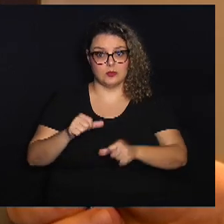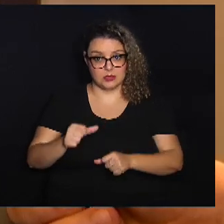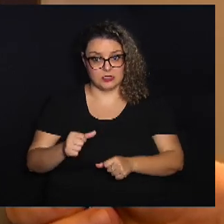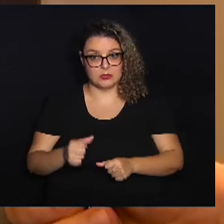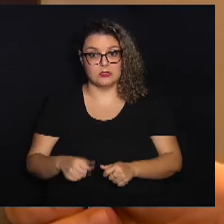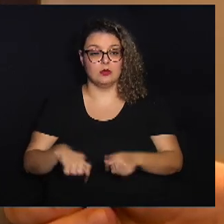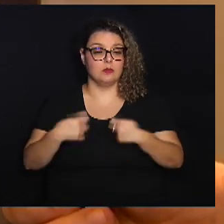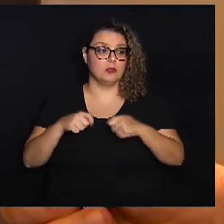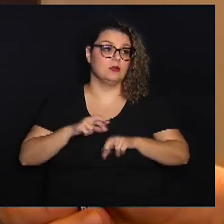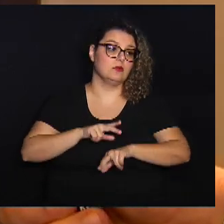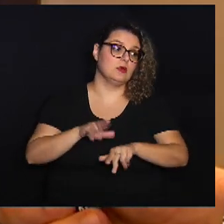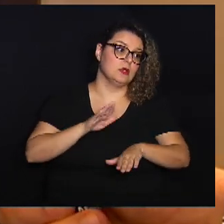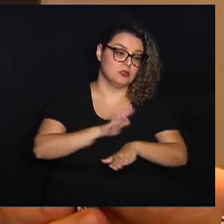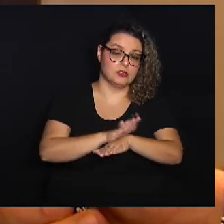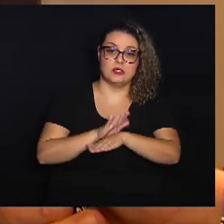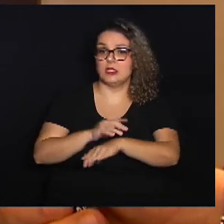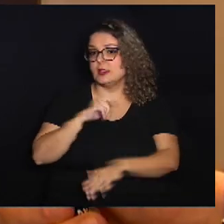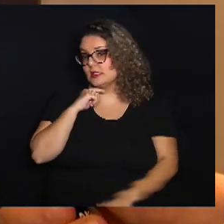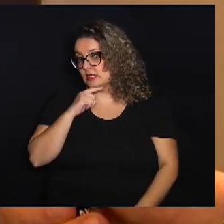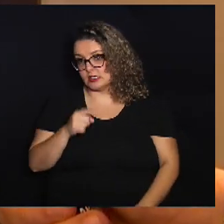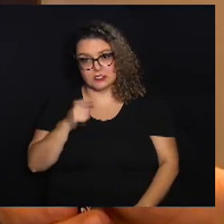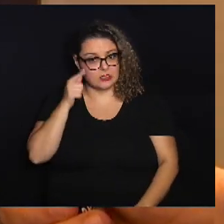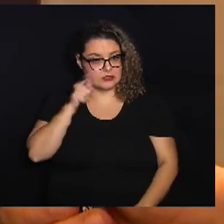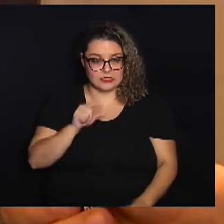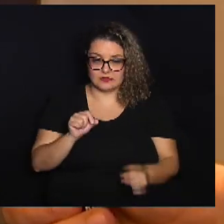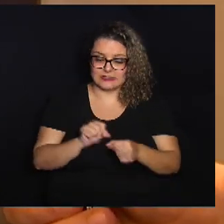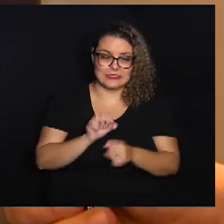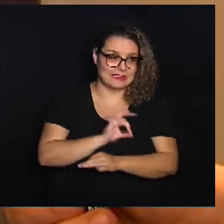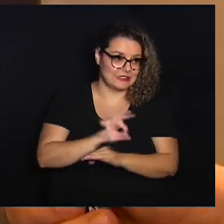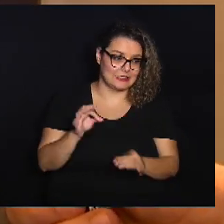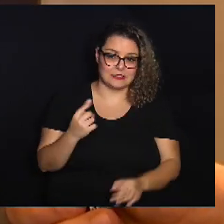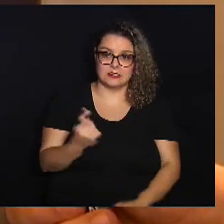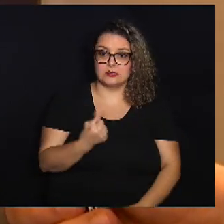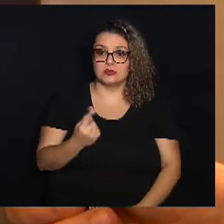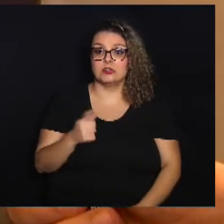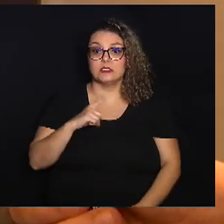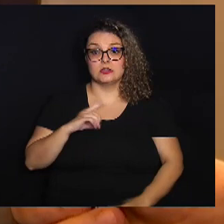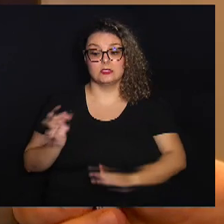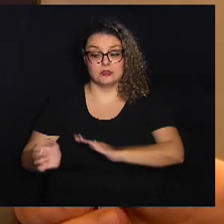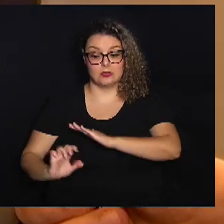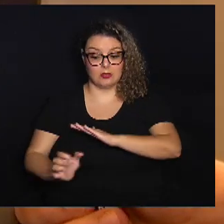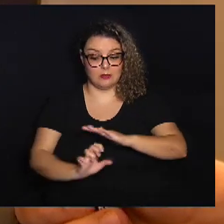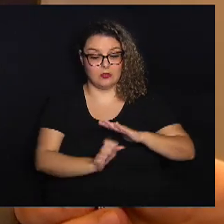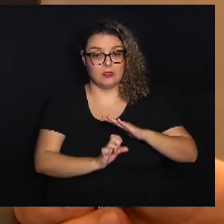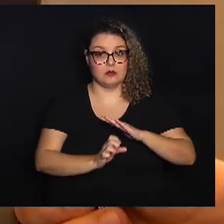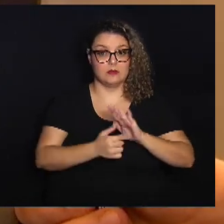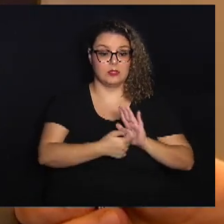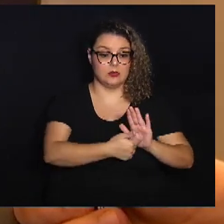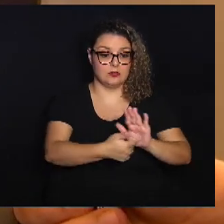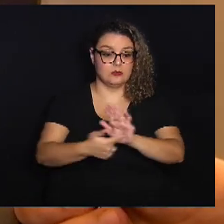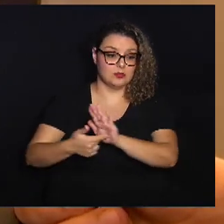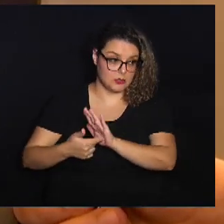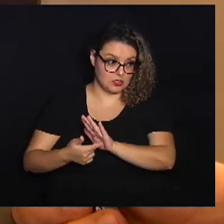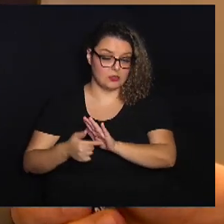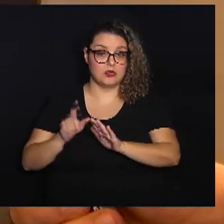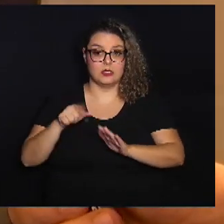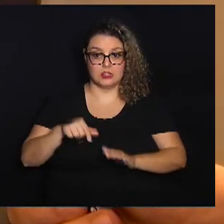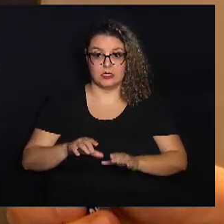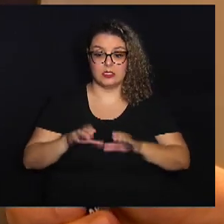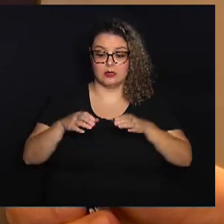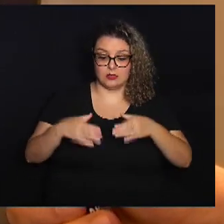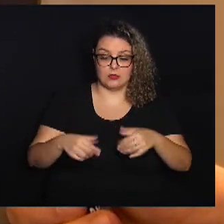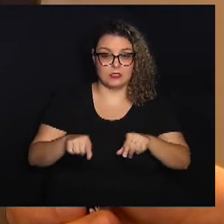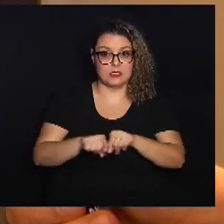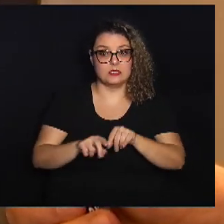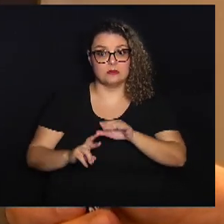necessário muita ajuda, porque ninguém consegue fazer nada sozinho. E aqui nós temos empresas que também estão expondo, porque aqui é congresso e feira,